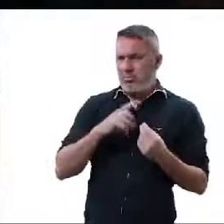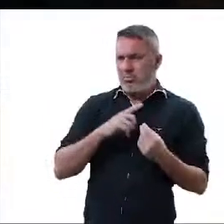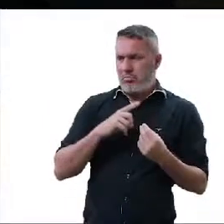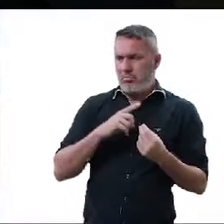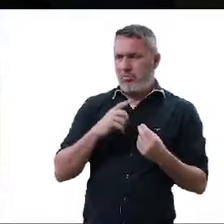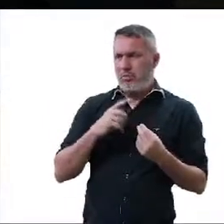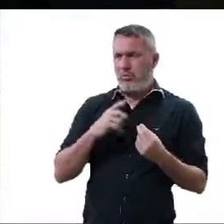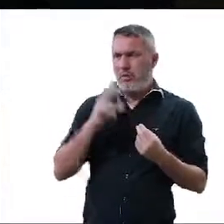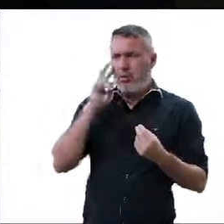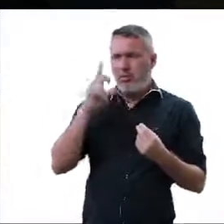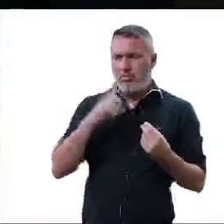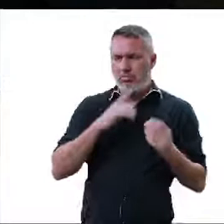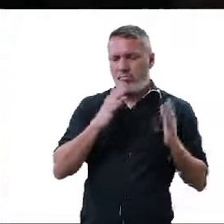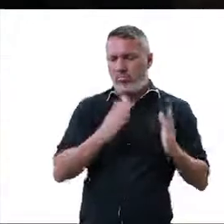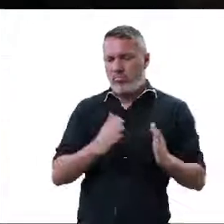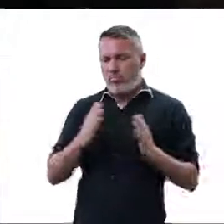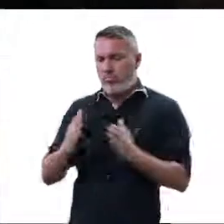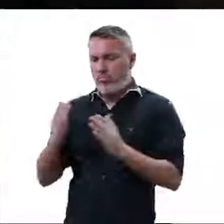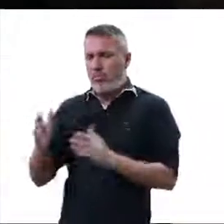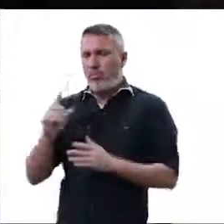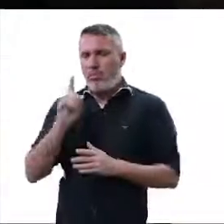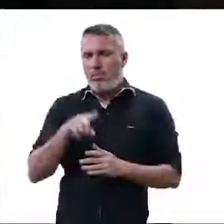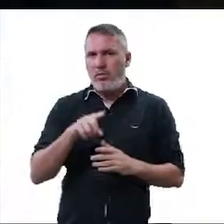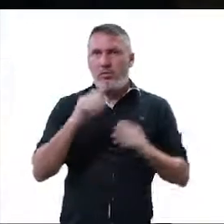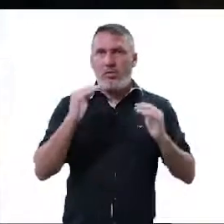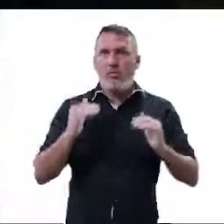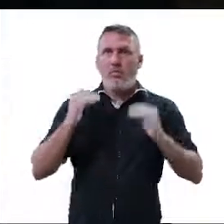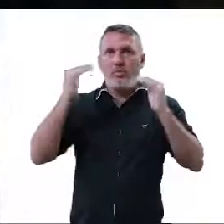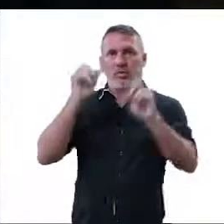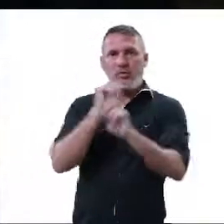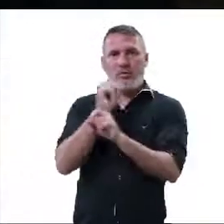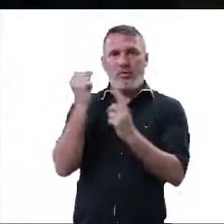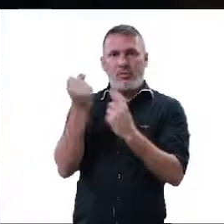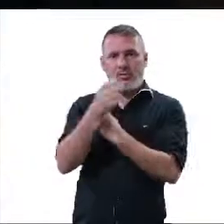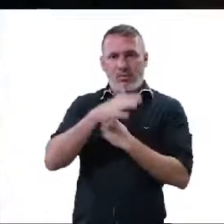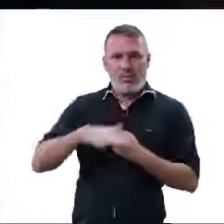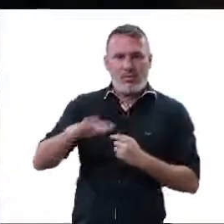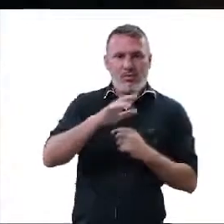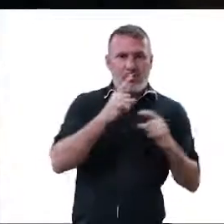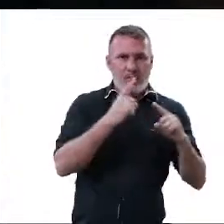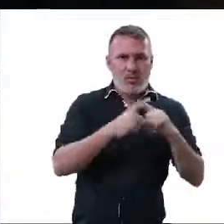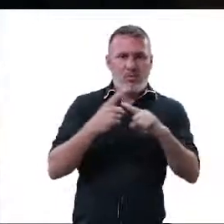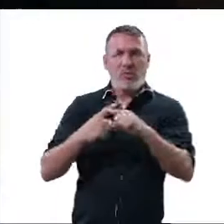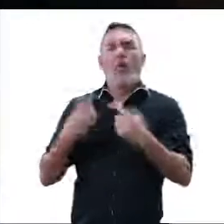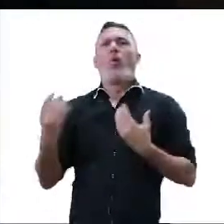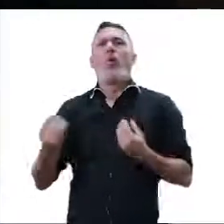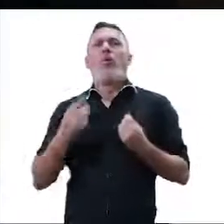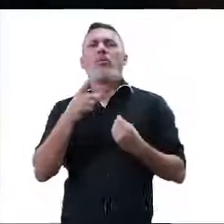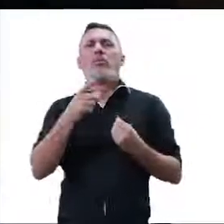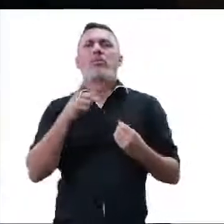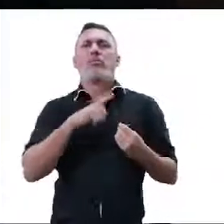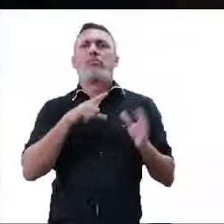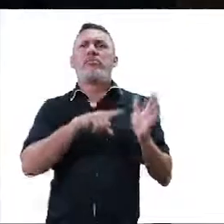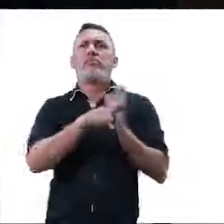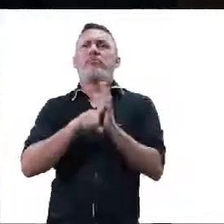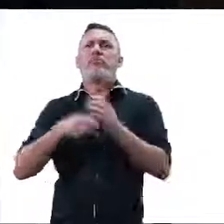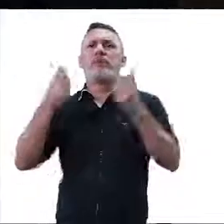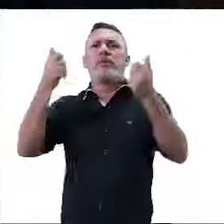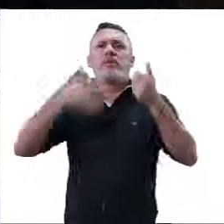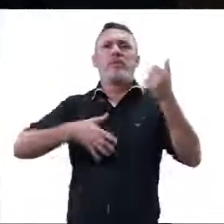os estágios, se o estágio superior da sociedade humana é o estágio positivo, como é que eu posso formular minhas